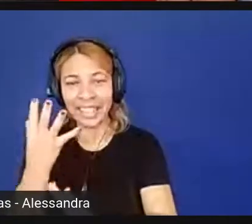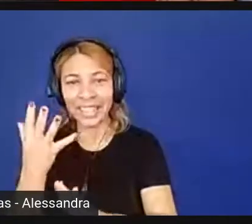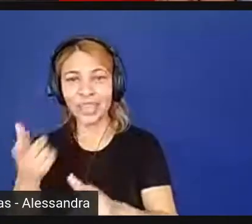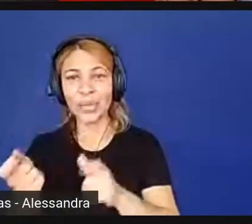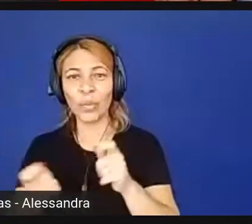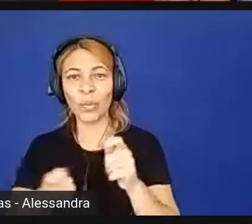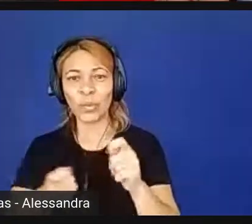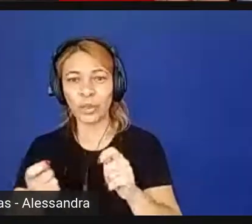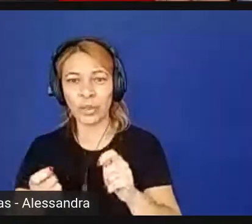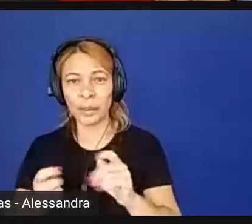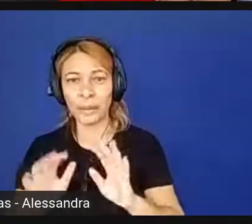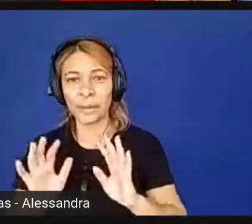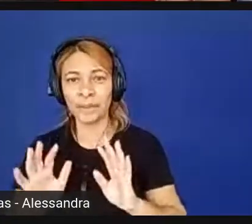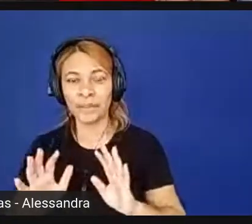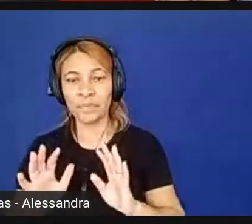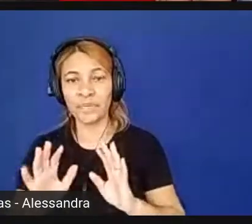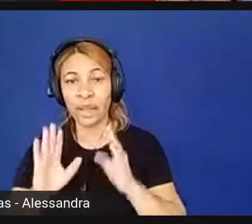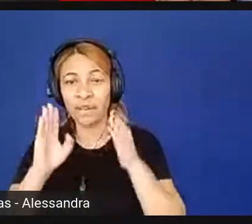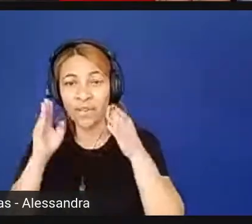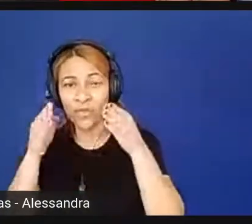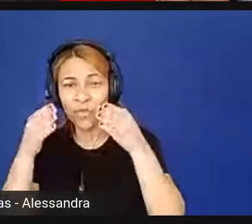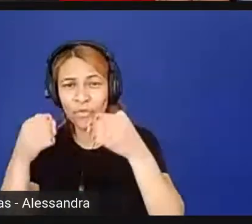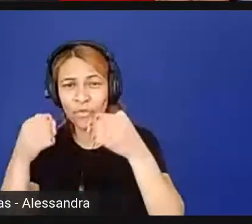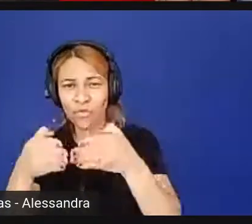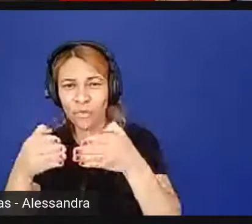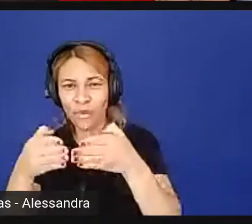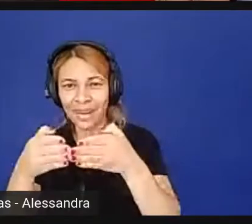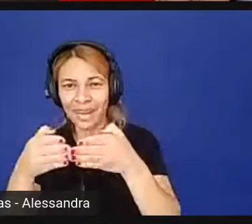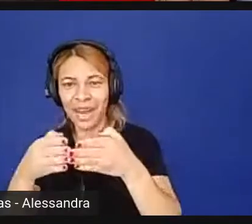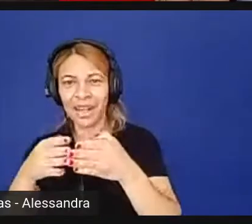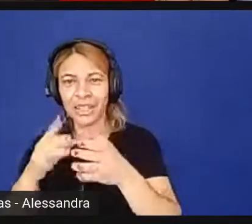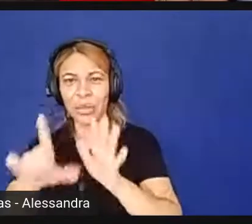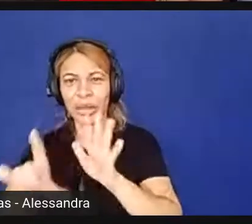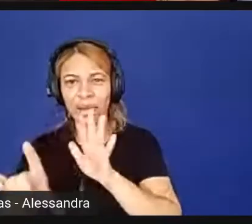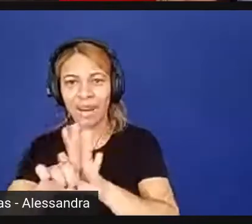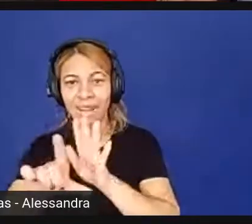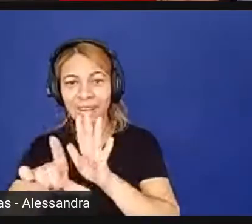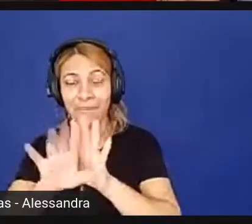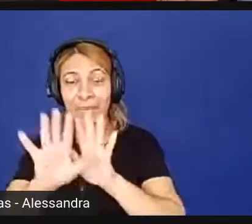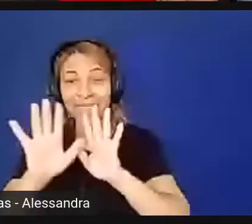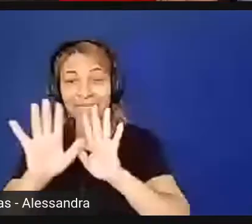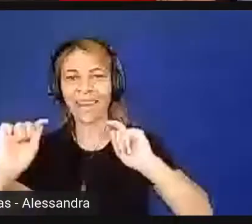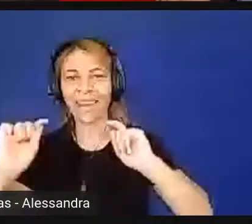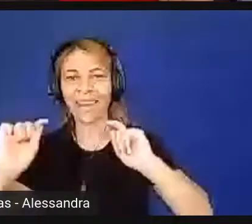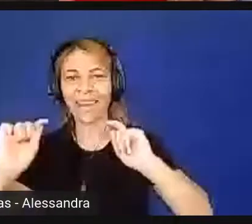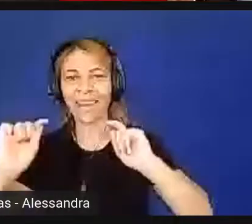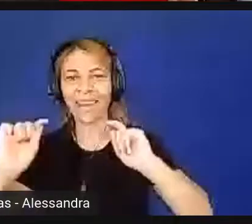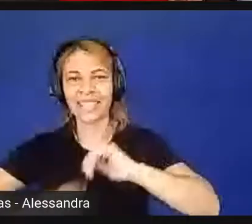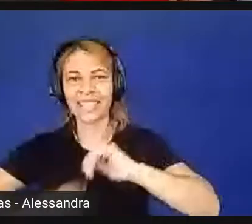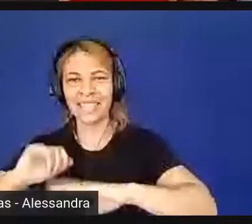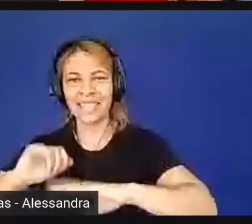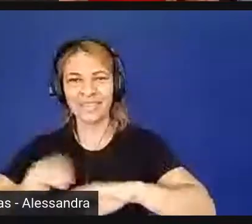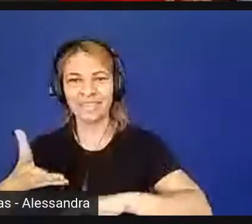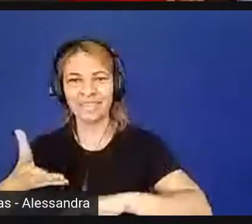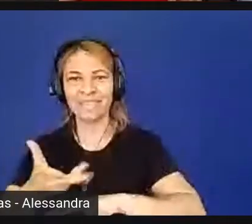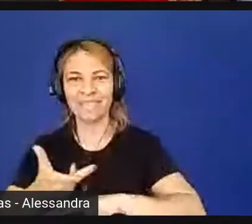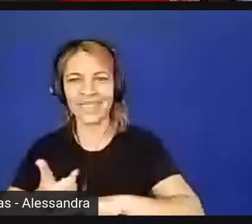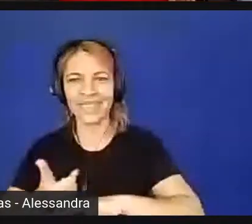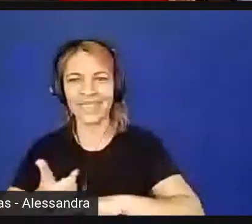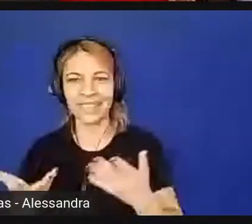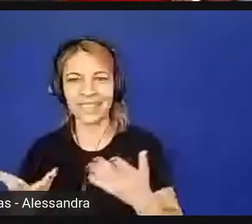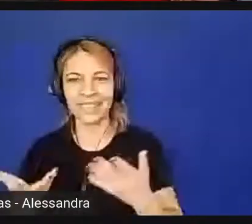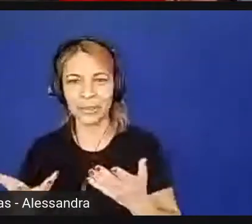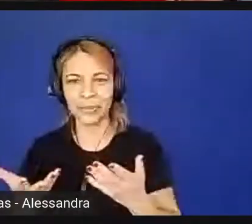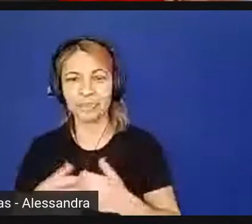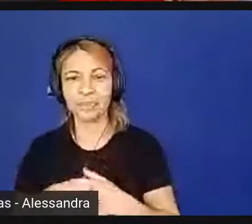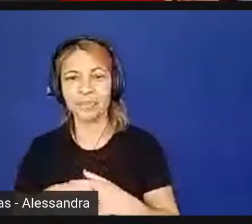gente deslocar também a legalidade para a eficiência, né? E o compliance, ele atua muito nisso aí. Exato. Muito nesse ponto. Exato. O